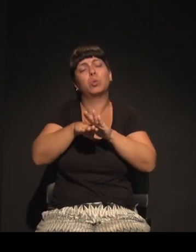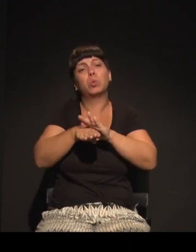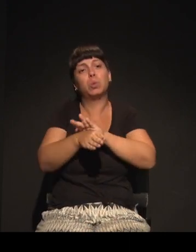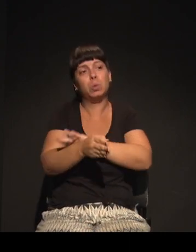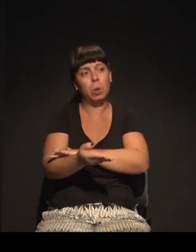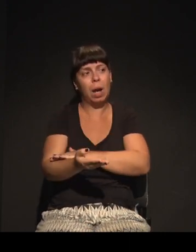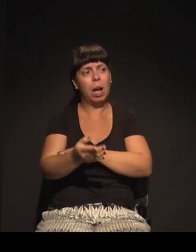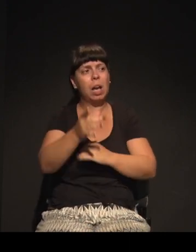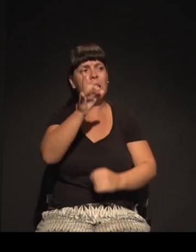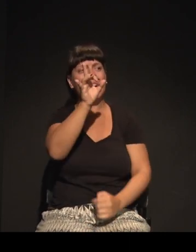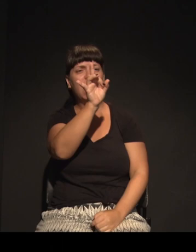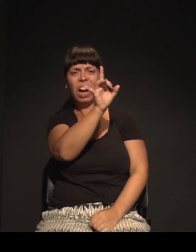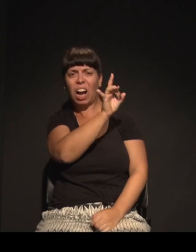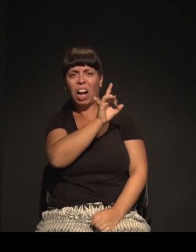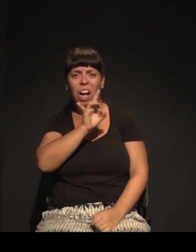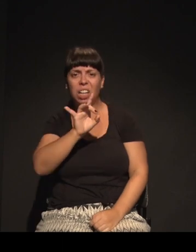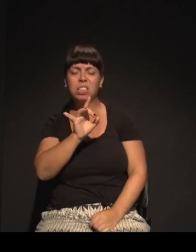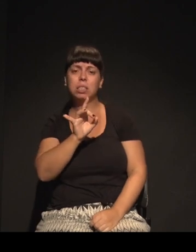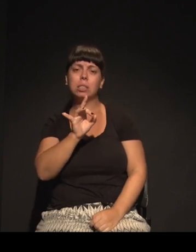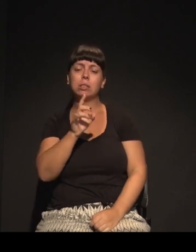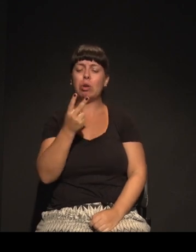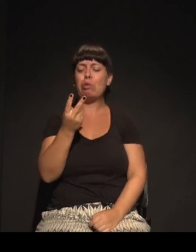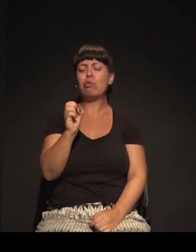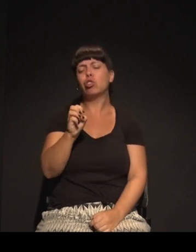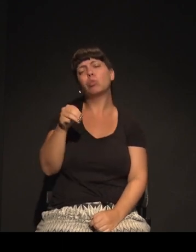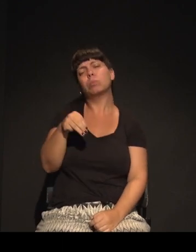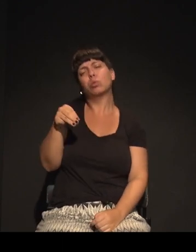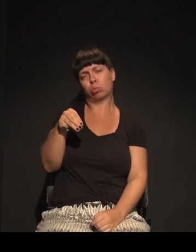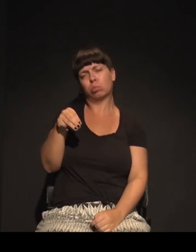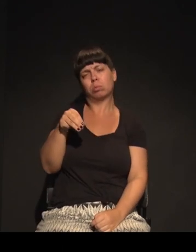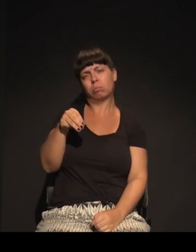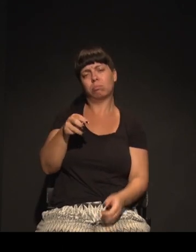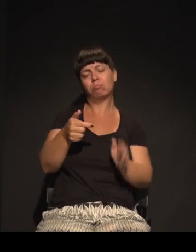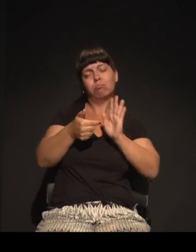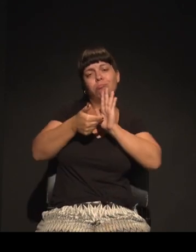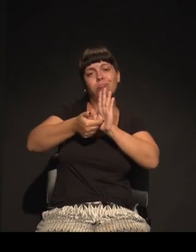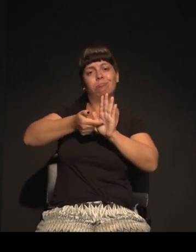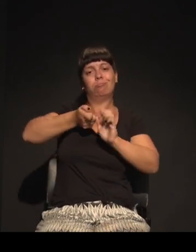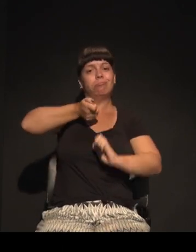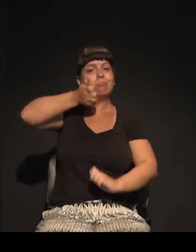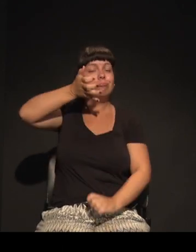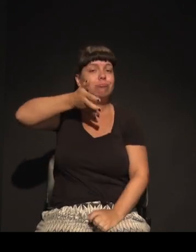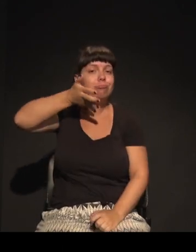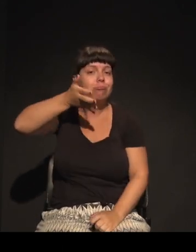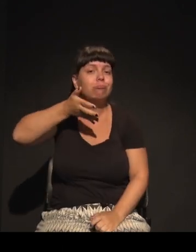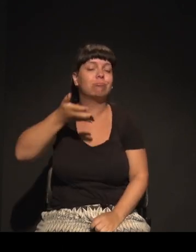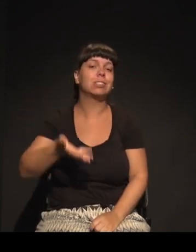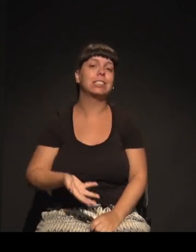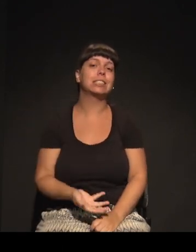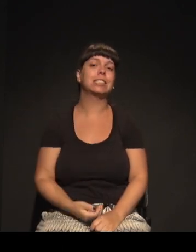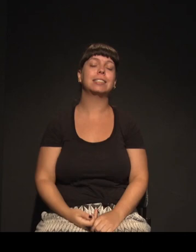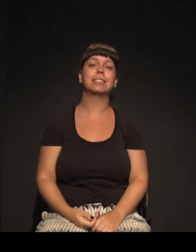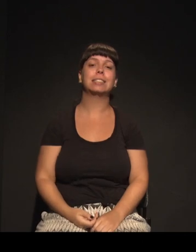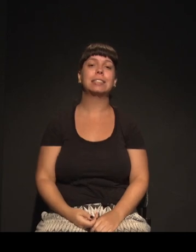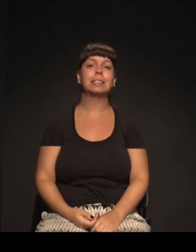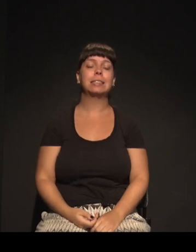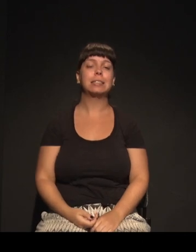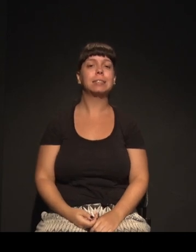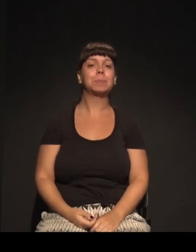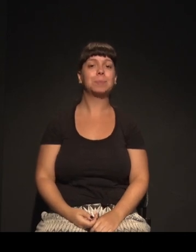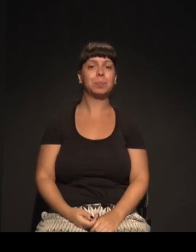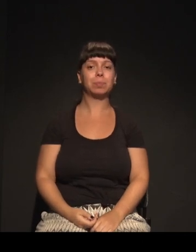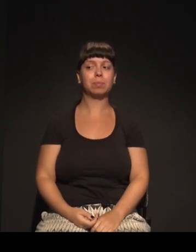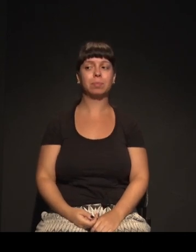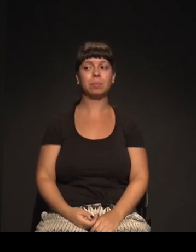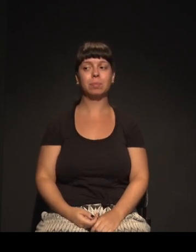cada um vai ter uns 20 minutos para expor um pouco seus trabalhos é e alguns vão ter vamos ter aqui